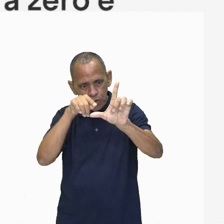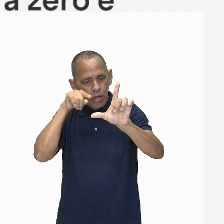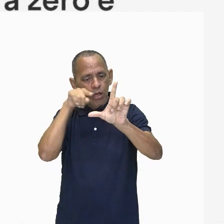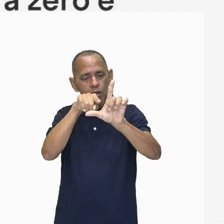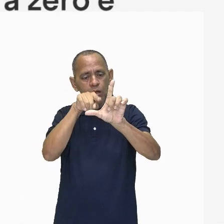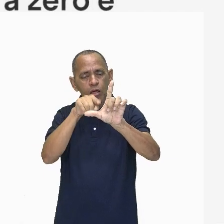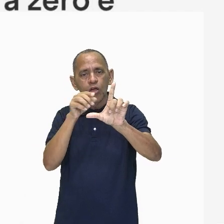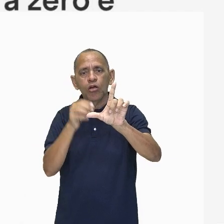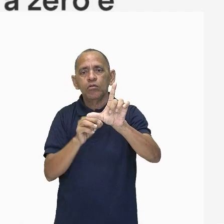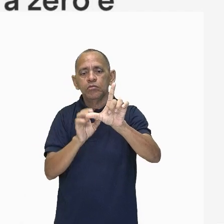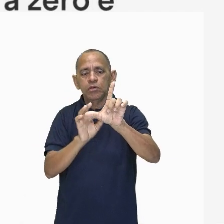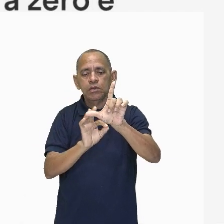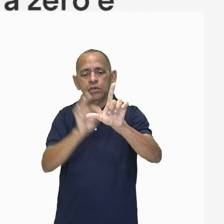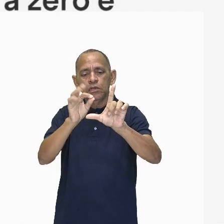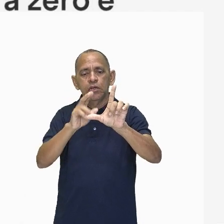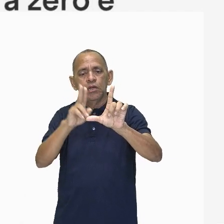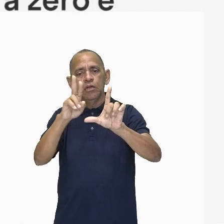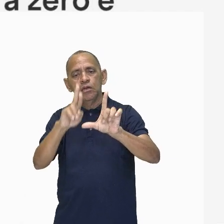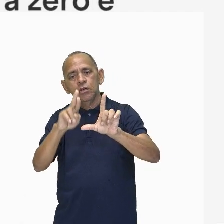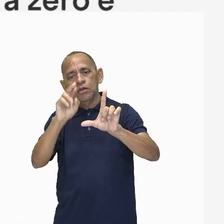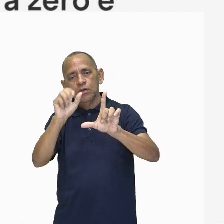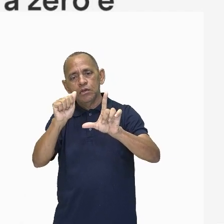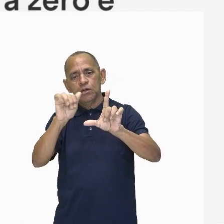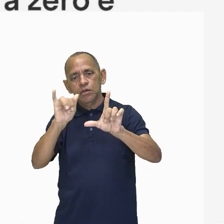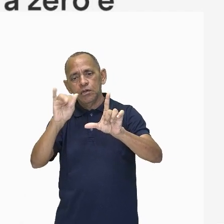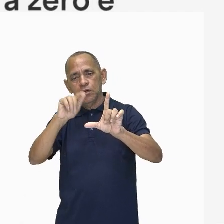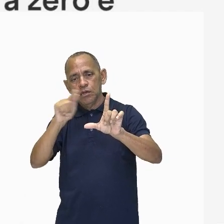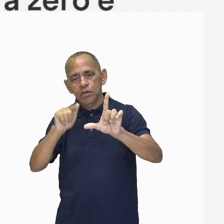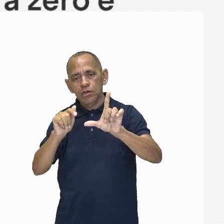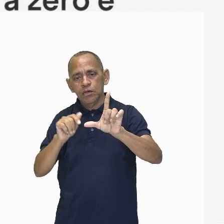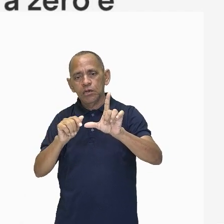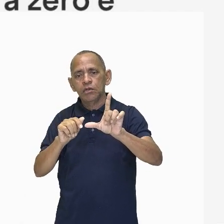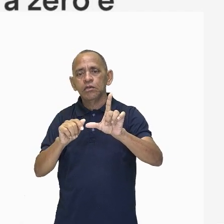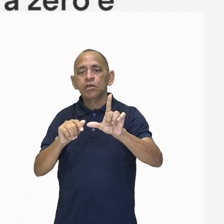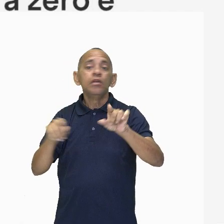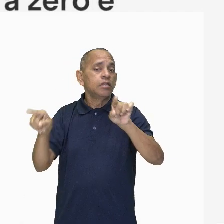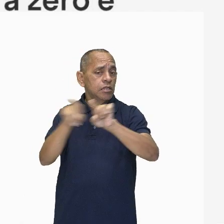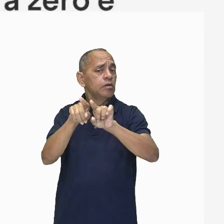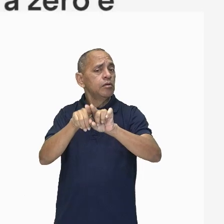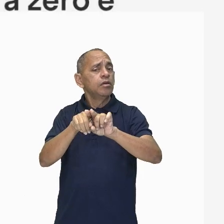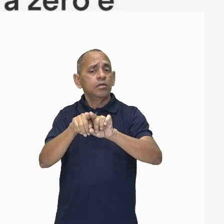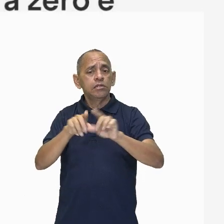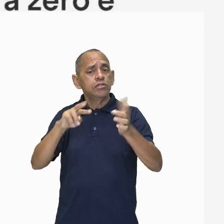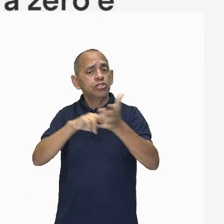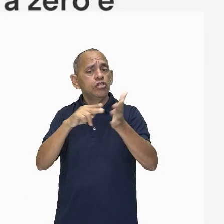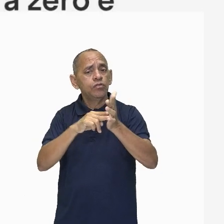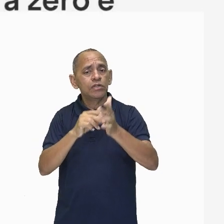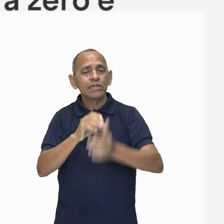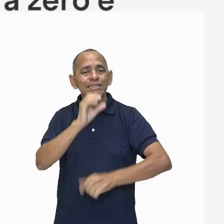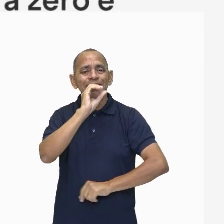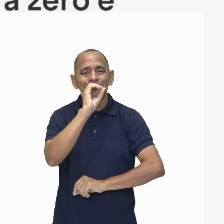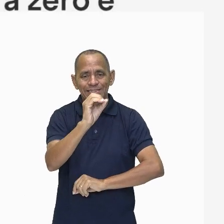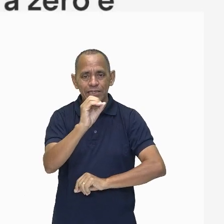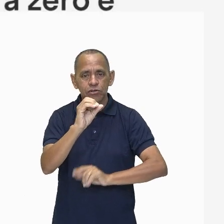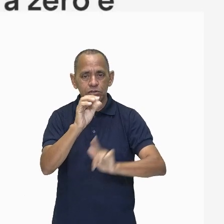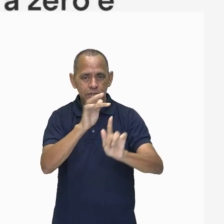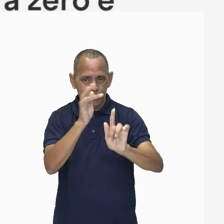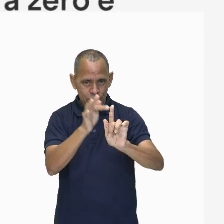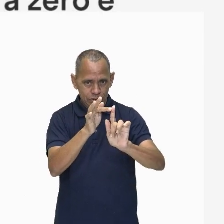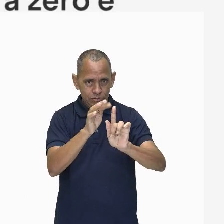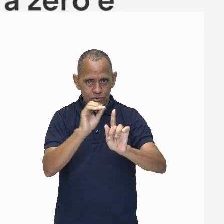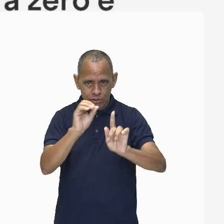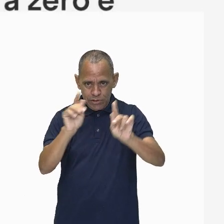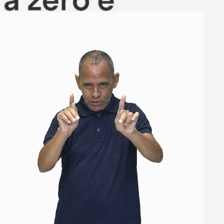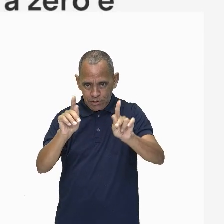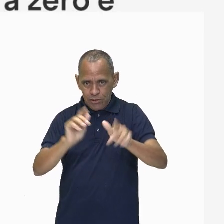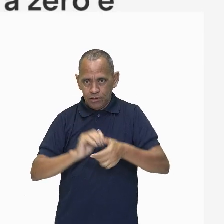eu falo em raiz, é a mesma coisa que zero também, tá? Zero da função. É